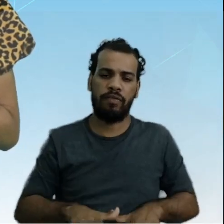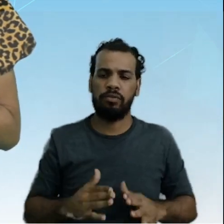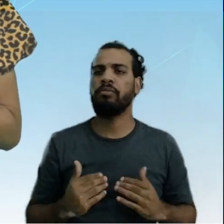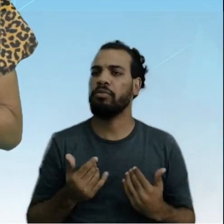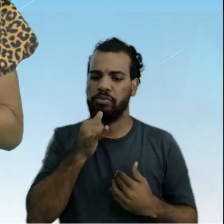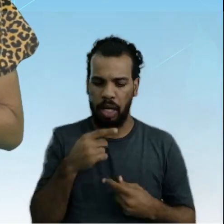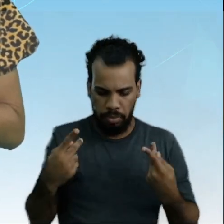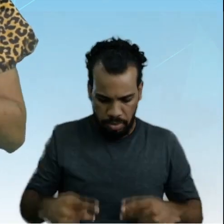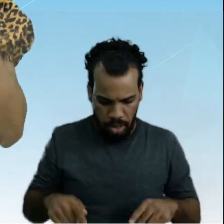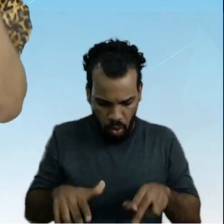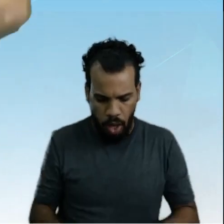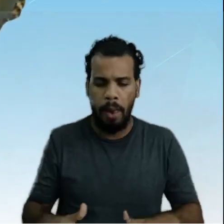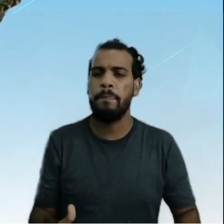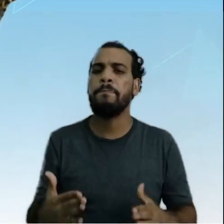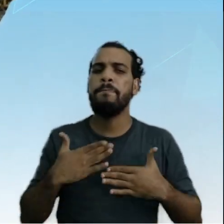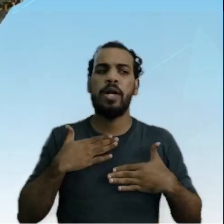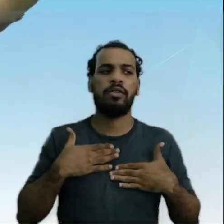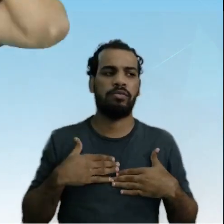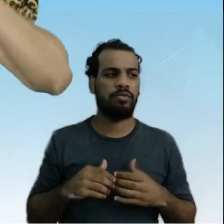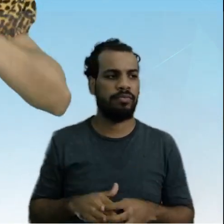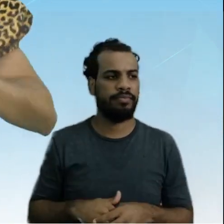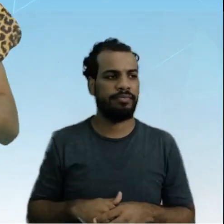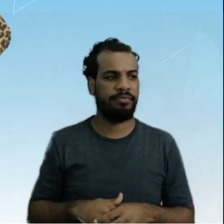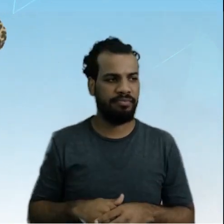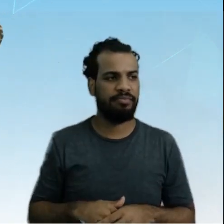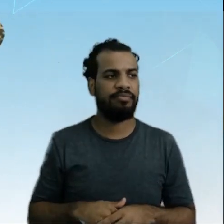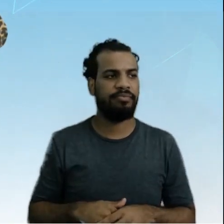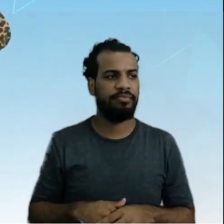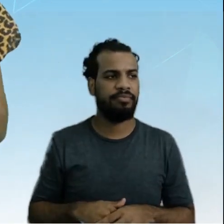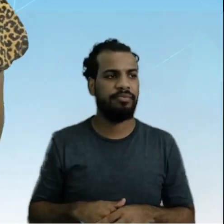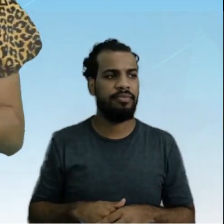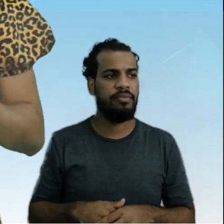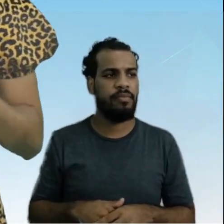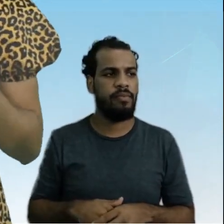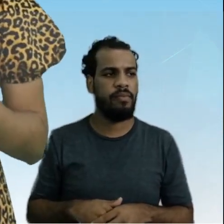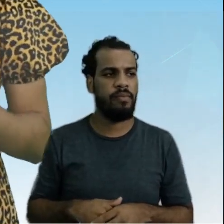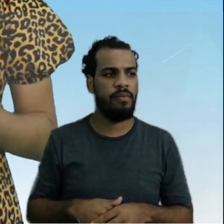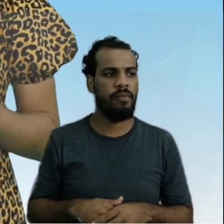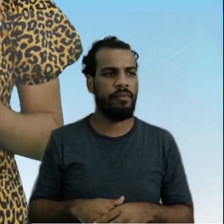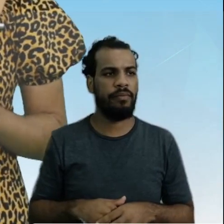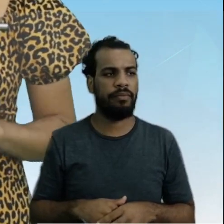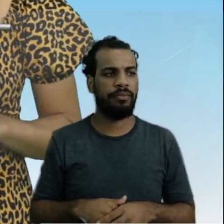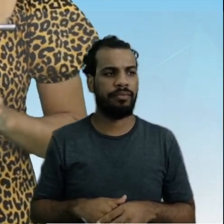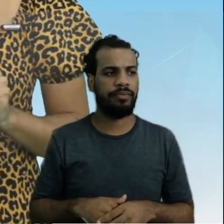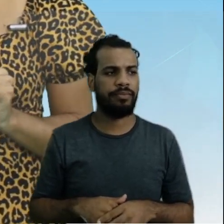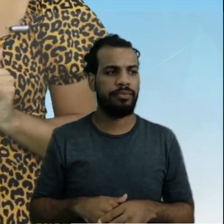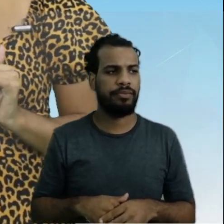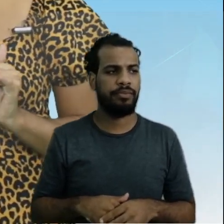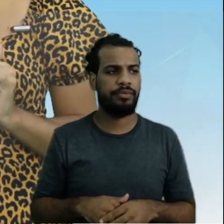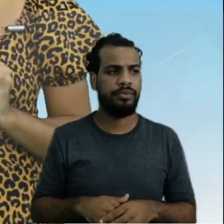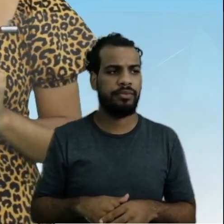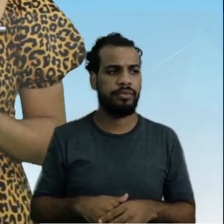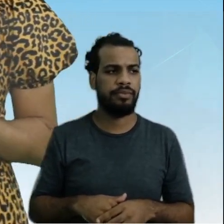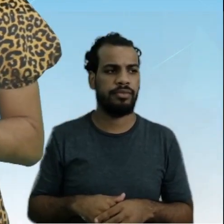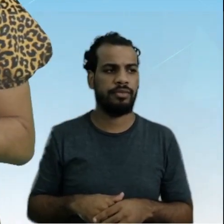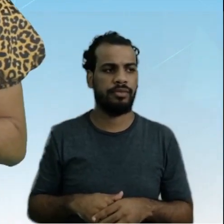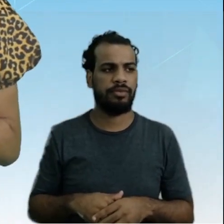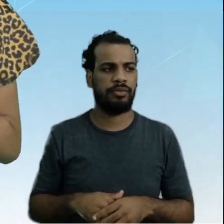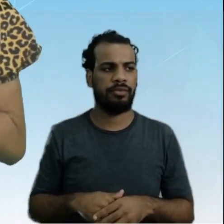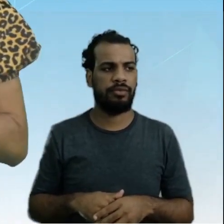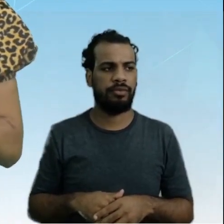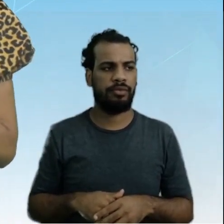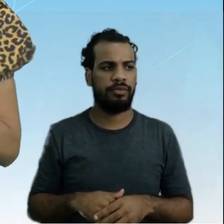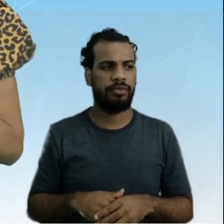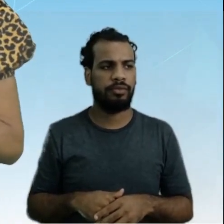da minha terra, eu vou ficar aqui. Exatamente, exatamente. E nesse outro tópico, aliás, Essa na outra outra estrofe.